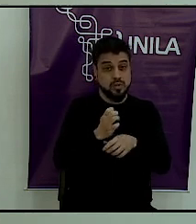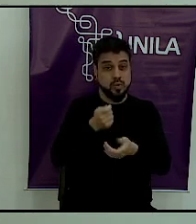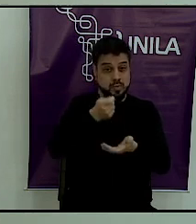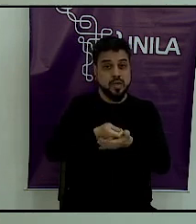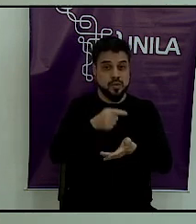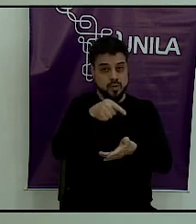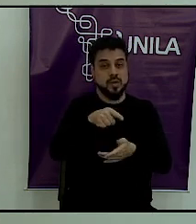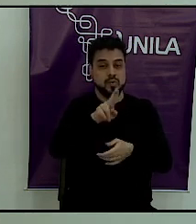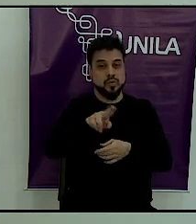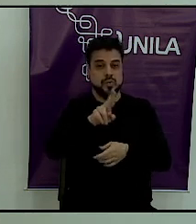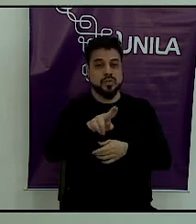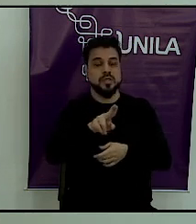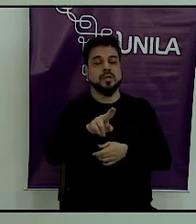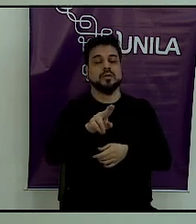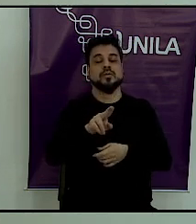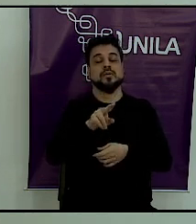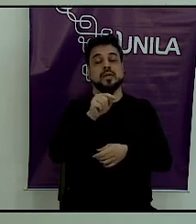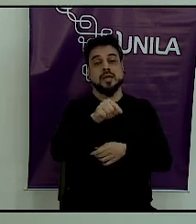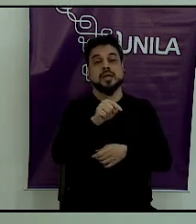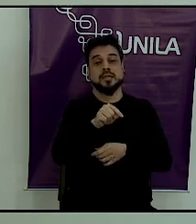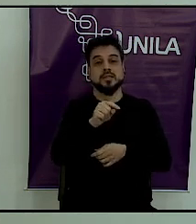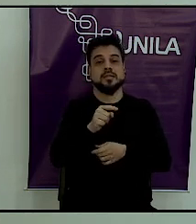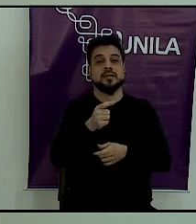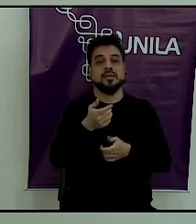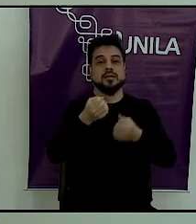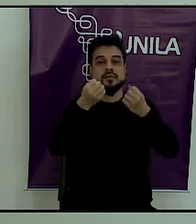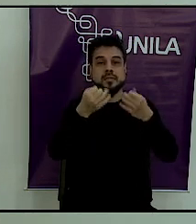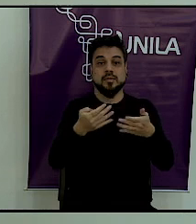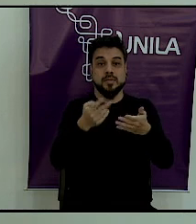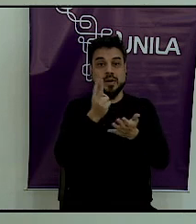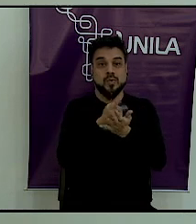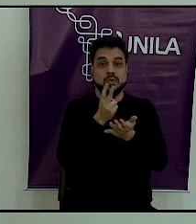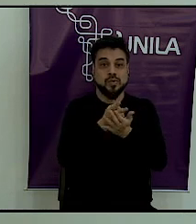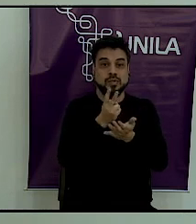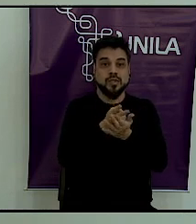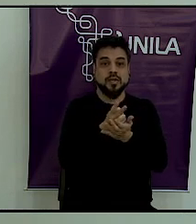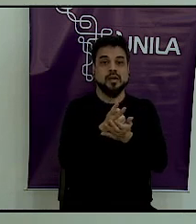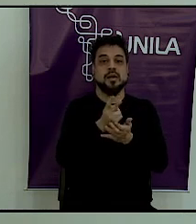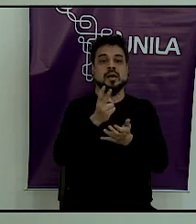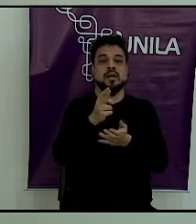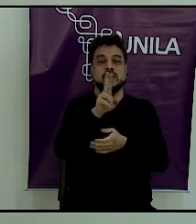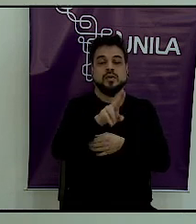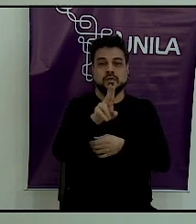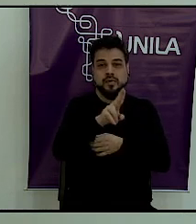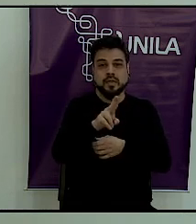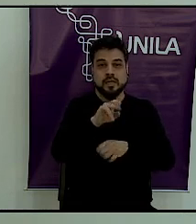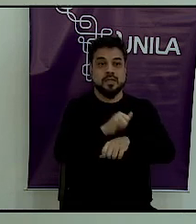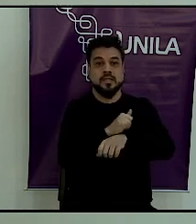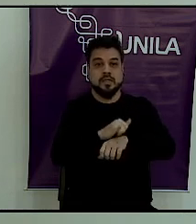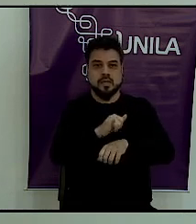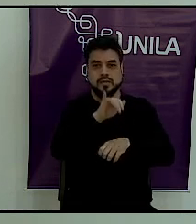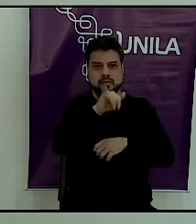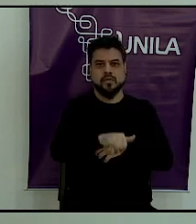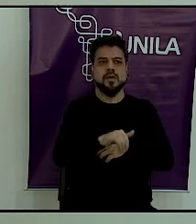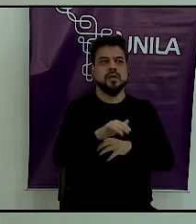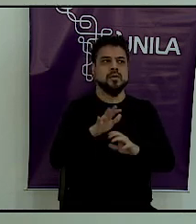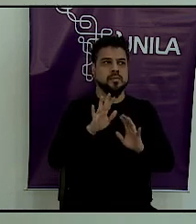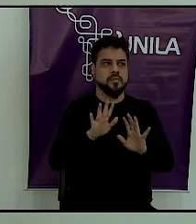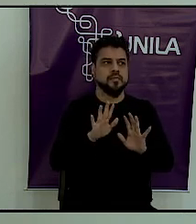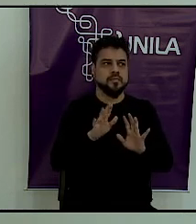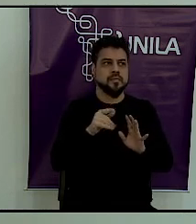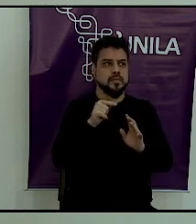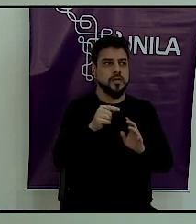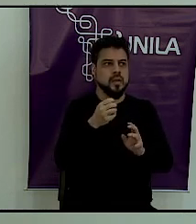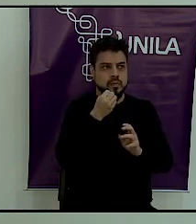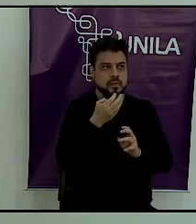sendo utilizado como justificativa para a permanência na universidade como estratégia. Não que não seja uma